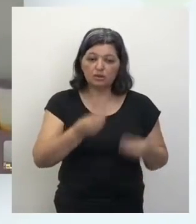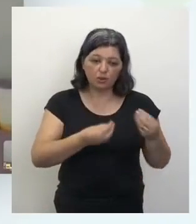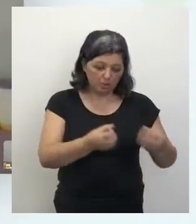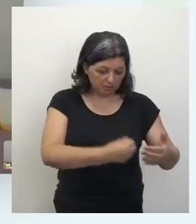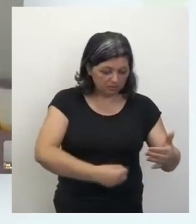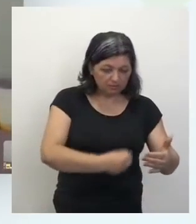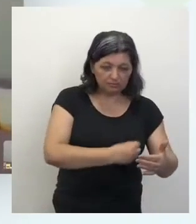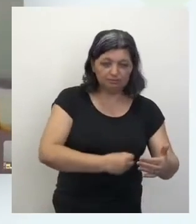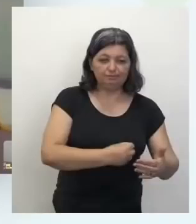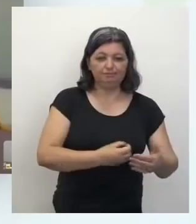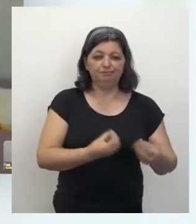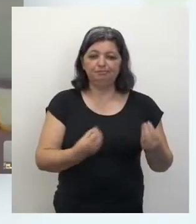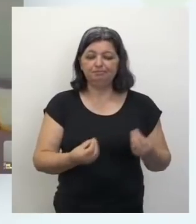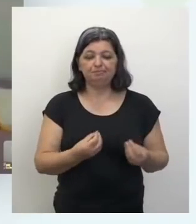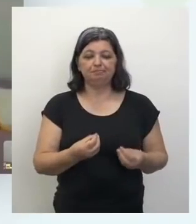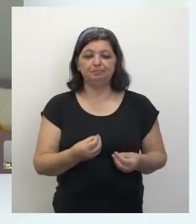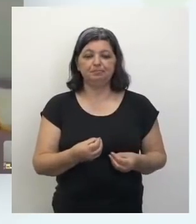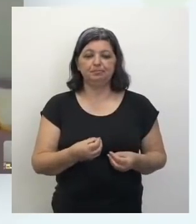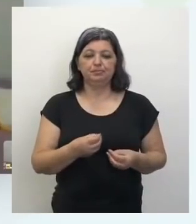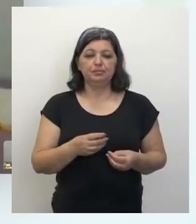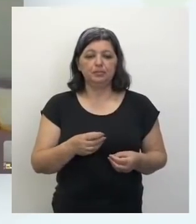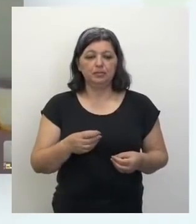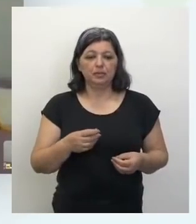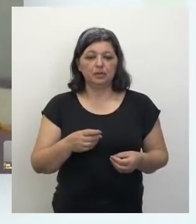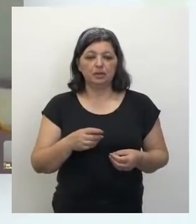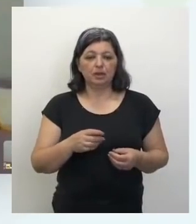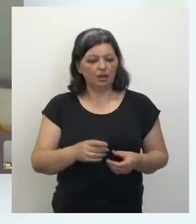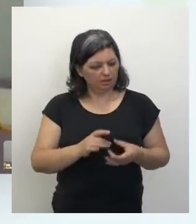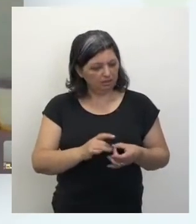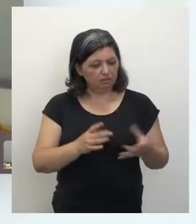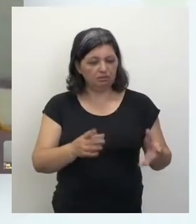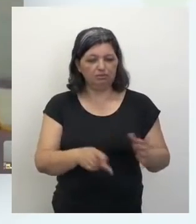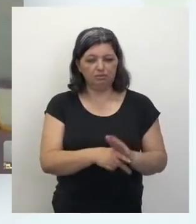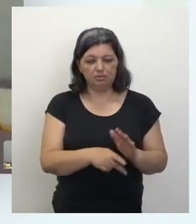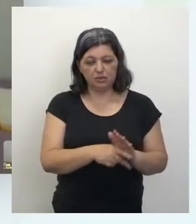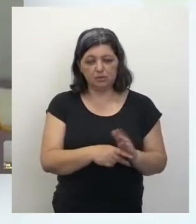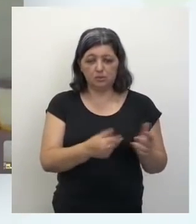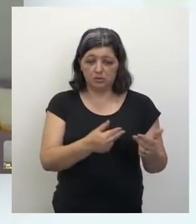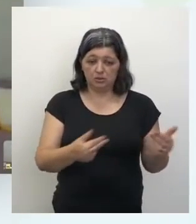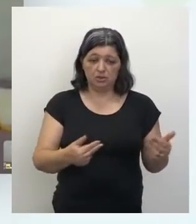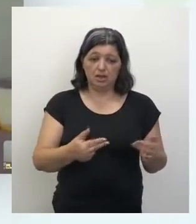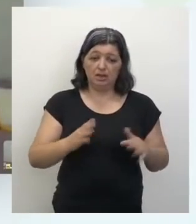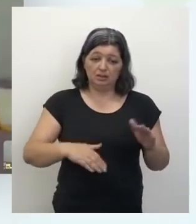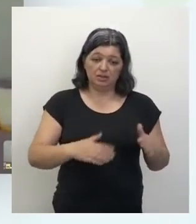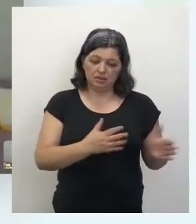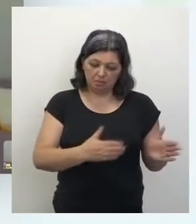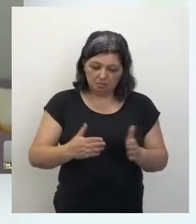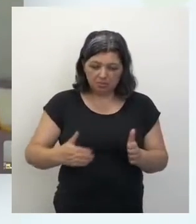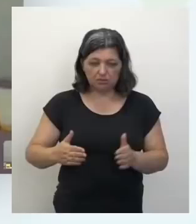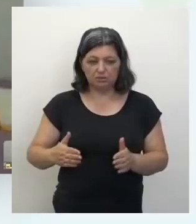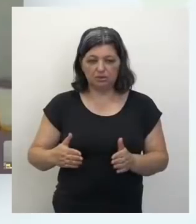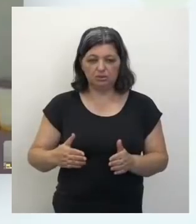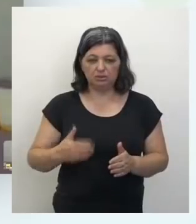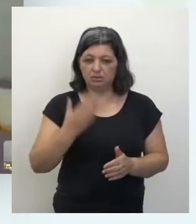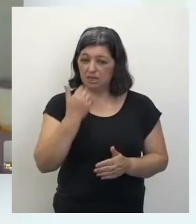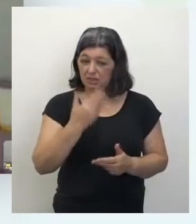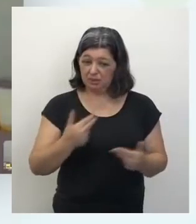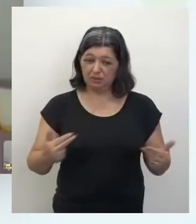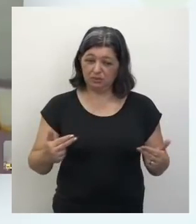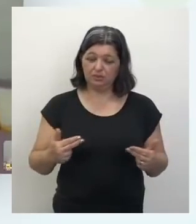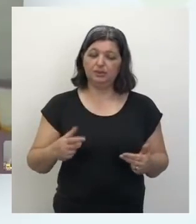não adquirir e deixar disponível alimentos ultraprocessados, né? Que a gente costuma dizer que os alimentos ultraprocessados